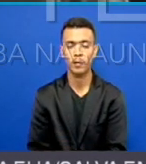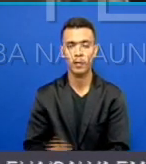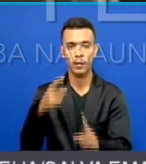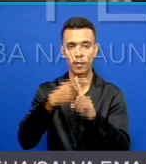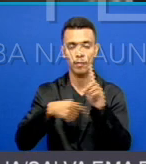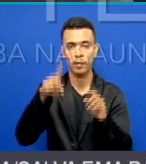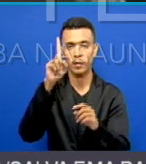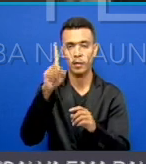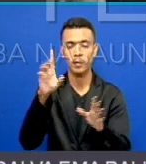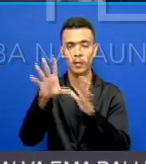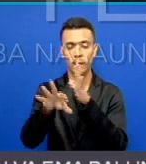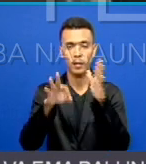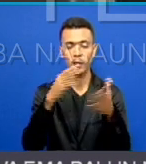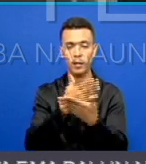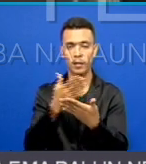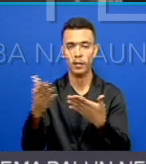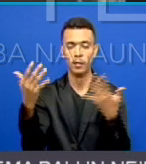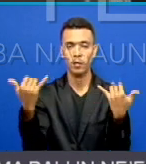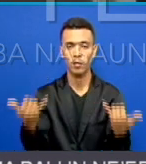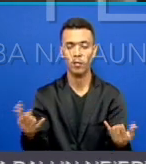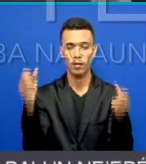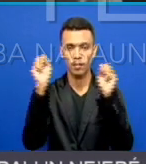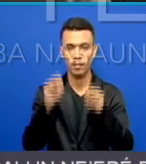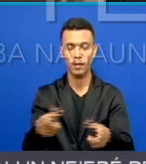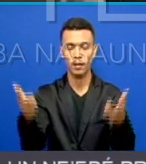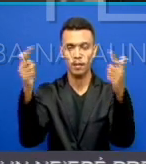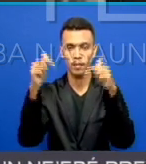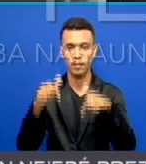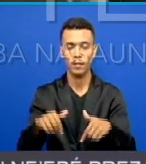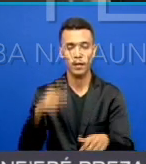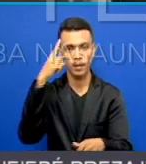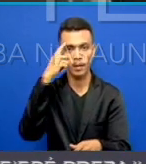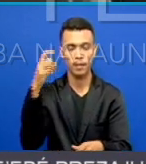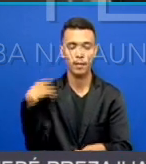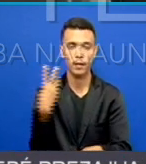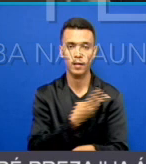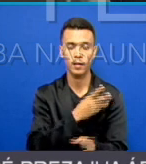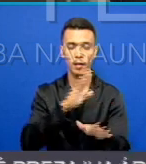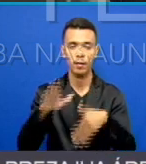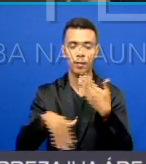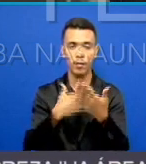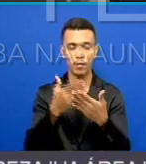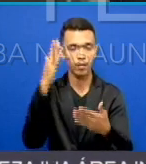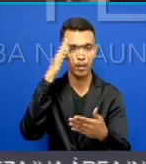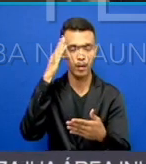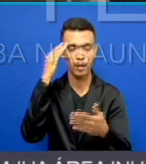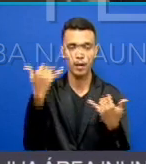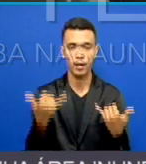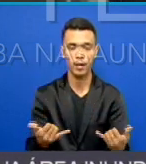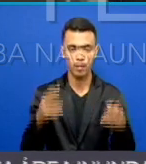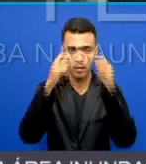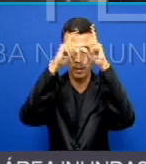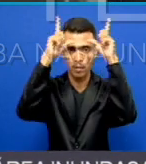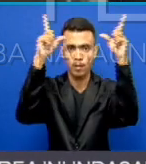ida consegue de unia tambuat ne oin bele mai lur mai tebot. Tamai tu tu atene gorda da ti moles te